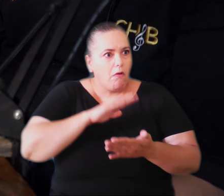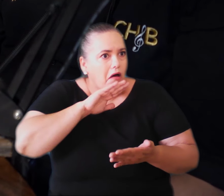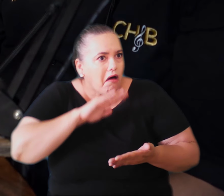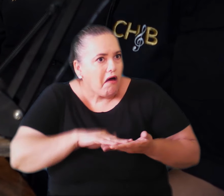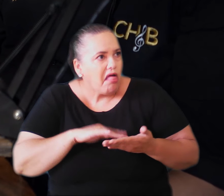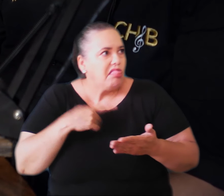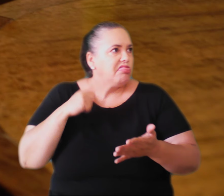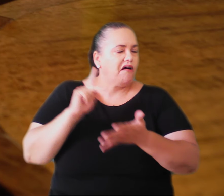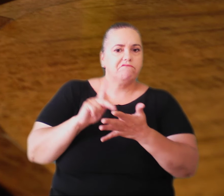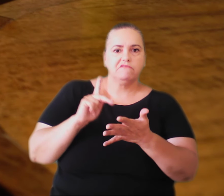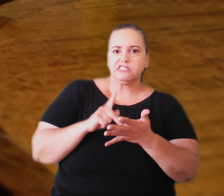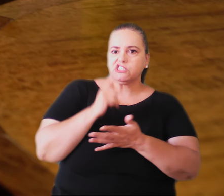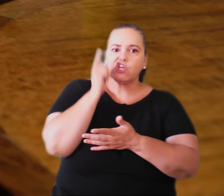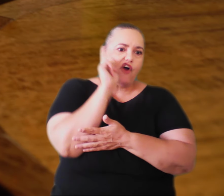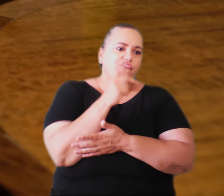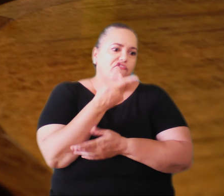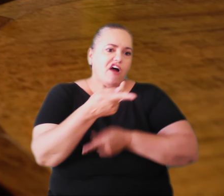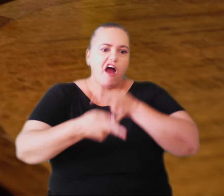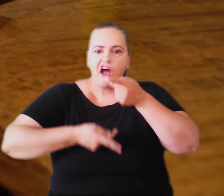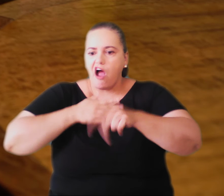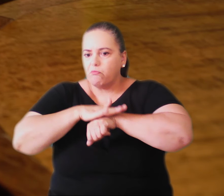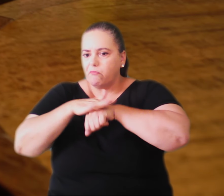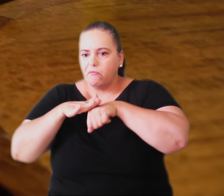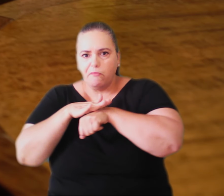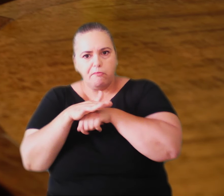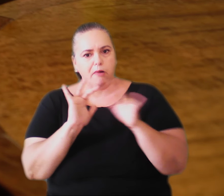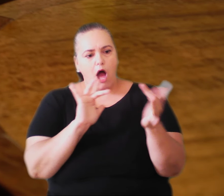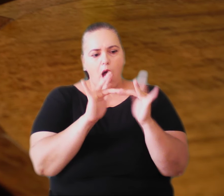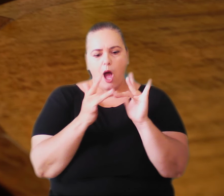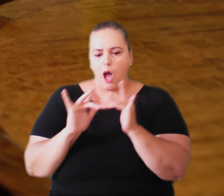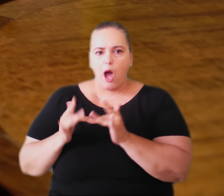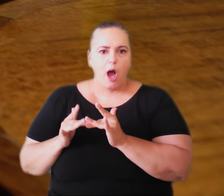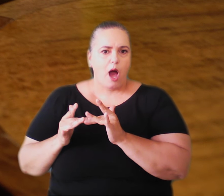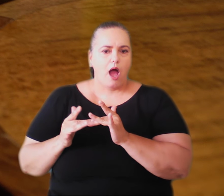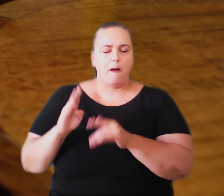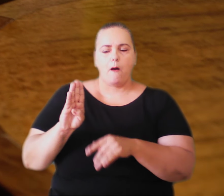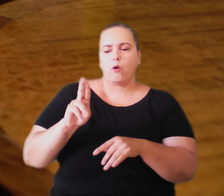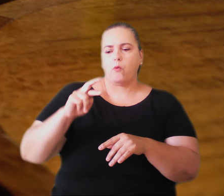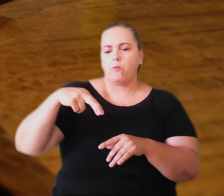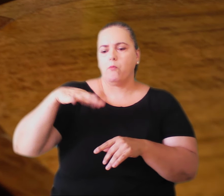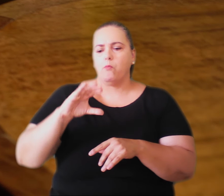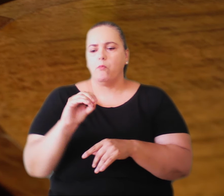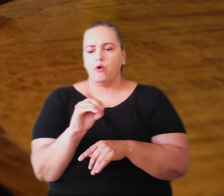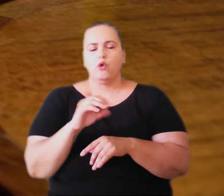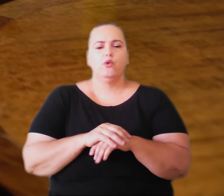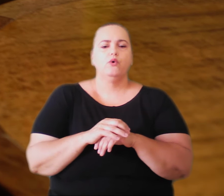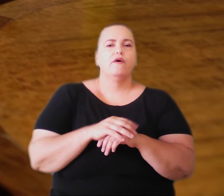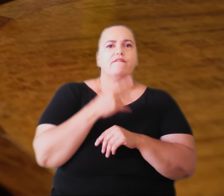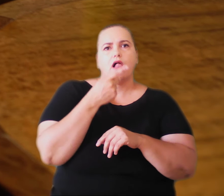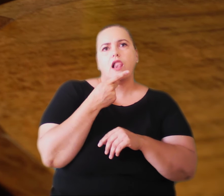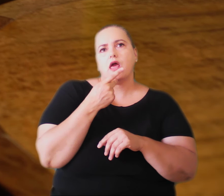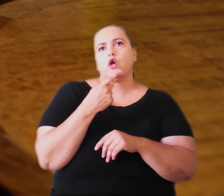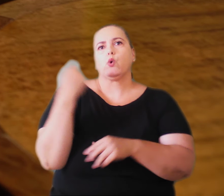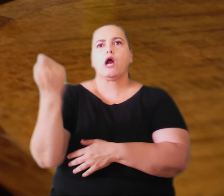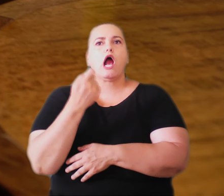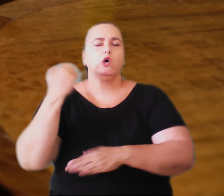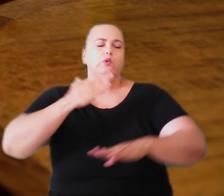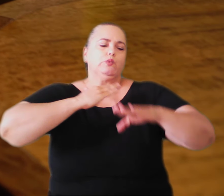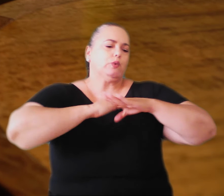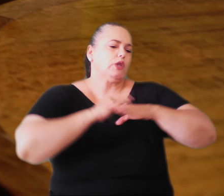daí consegui falar com o Albino. Aí, isso. Falei com o Bruno Neier. Aí falei com o Gaúcho da Fronteira,